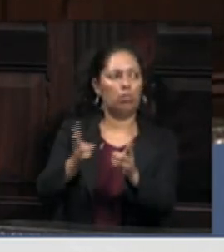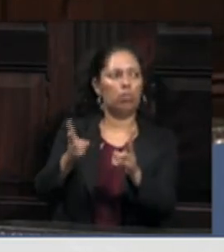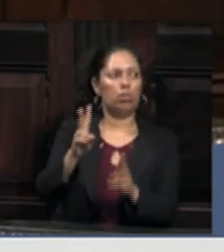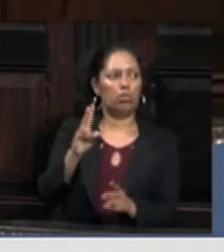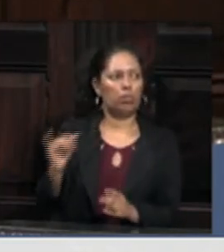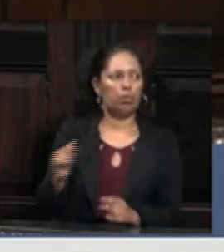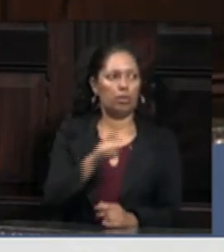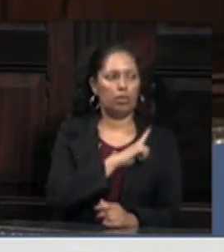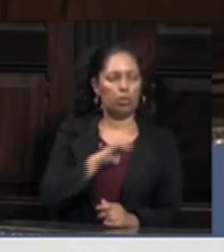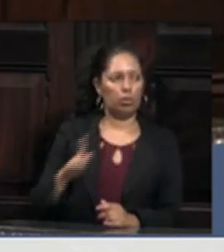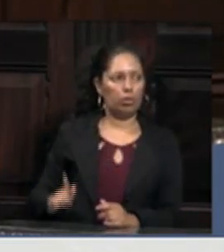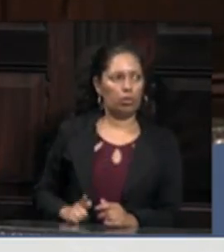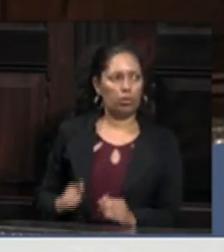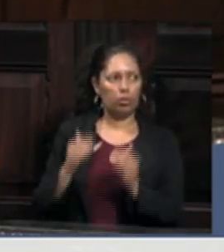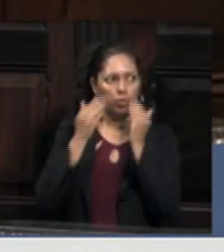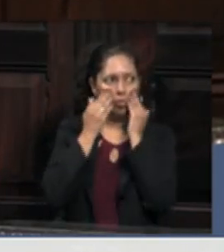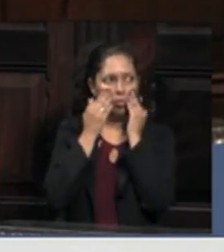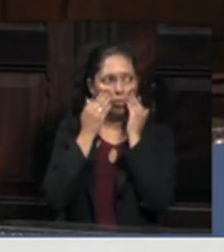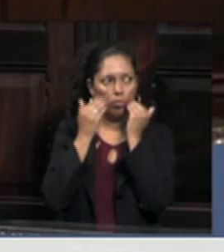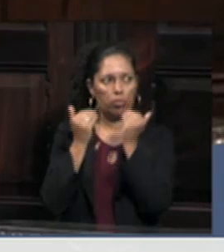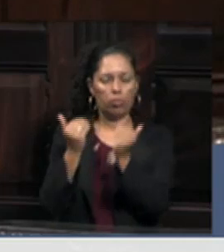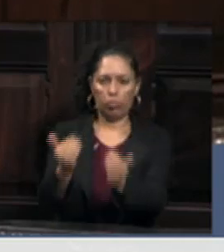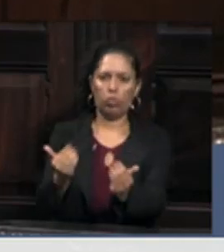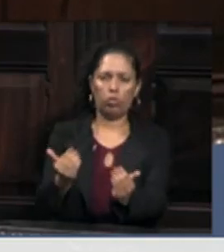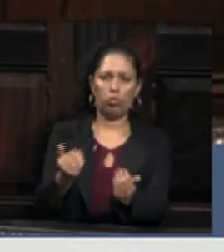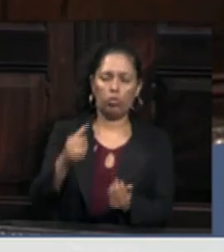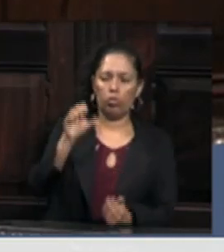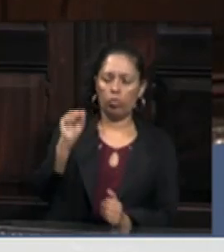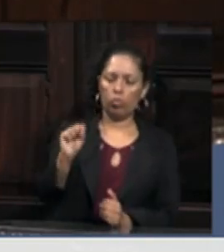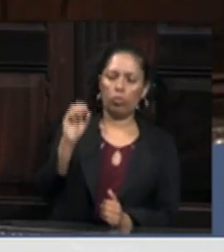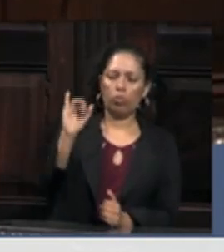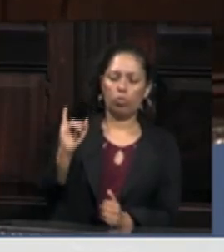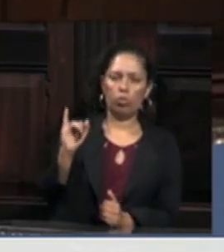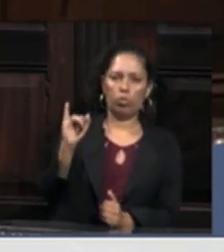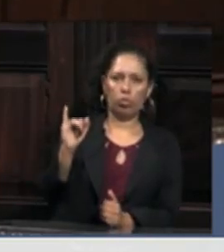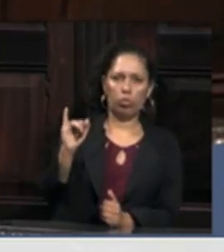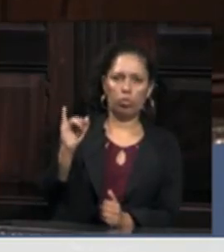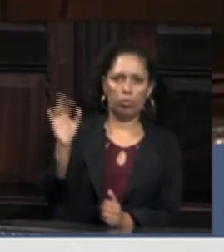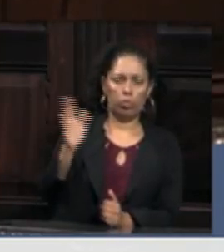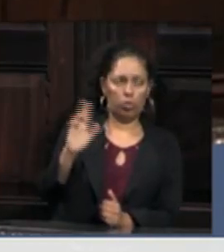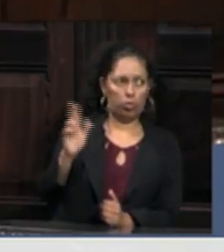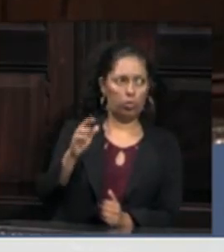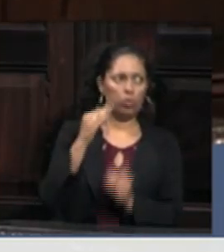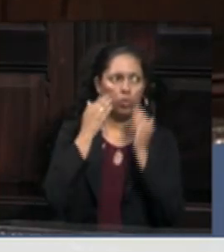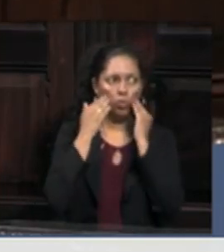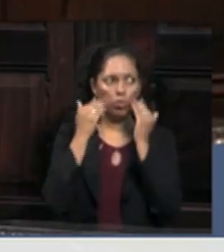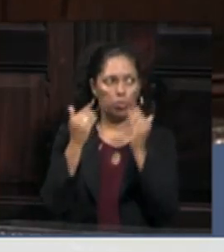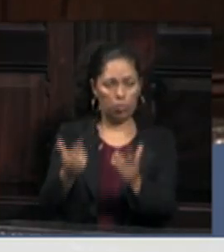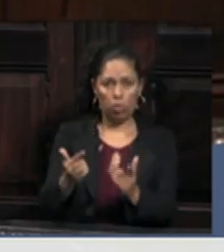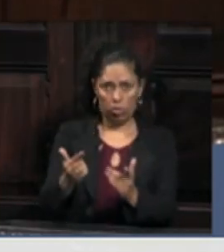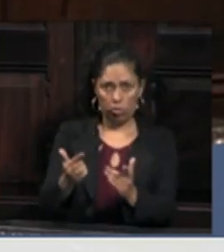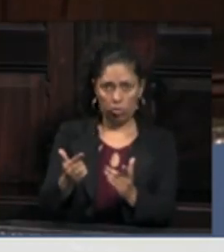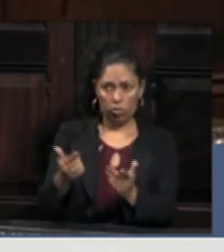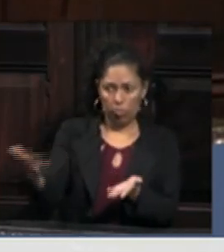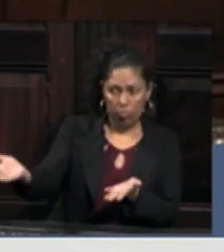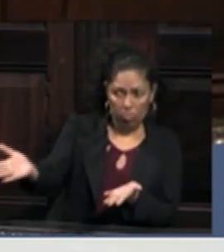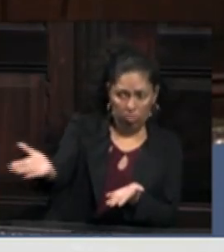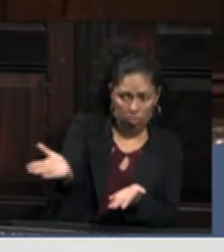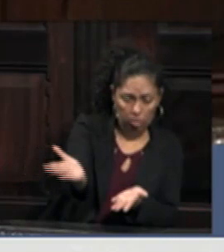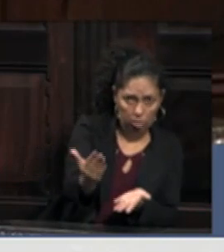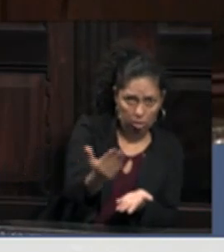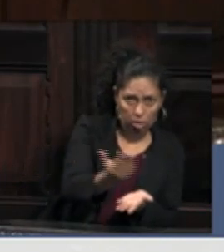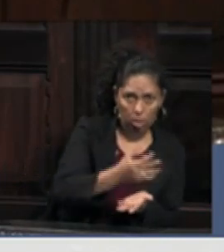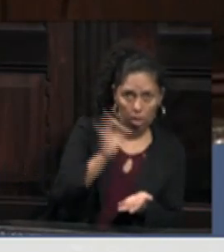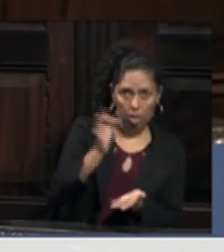O governo apresenta uma peça com déficit de 8 bilhões e reconhece que vai deixar de arrecadar 9 bilhões com a